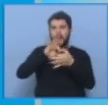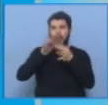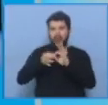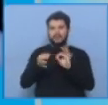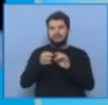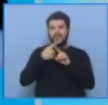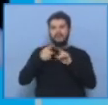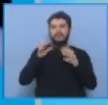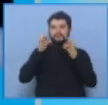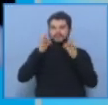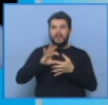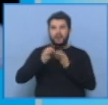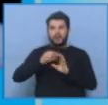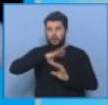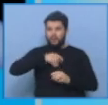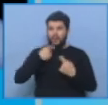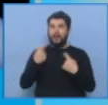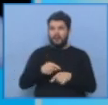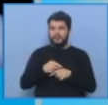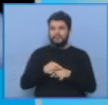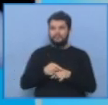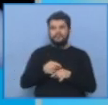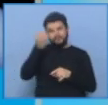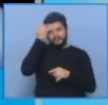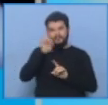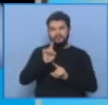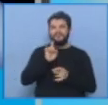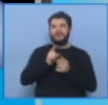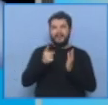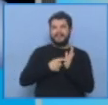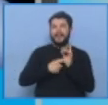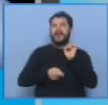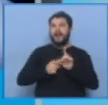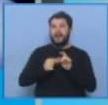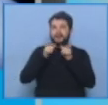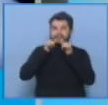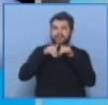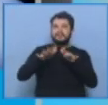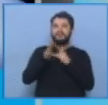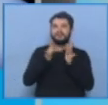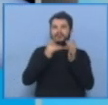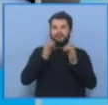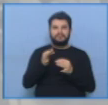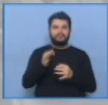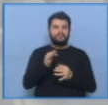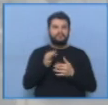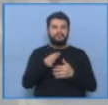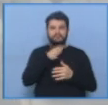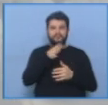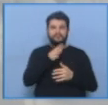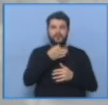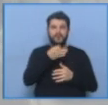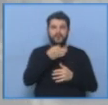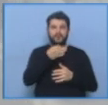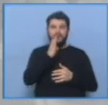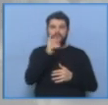que difere substancialmente da lógica do mundo, não nos esqueçamos daquilo que é o essencial da mensagem de Jesus. Seu comentário, Padre José Maria Brito,